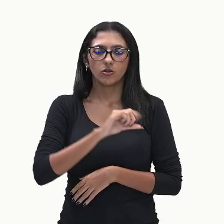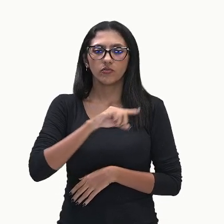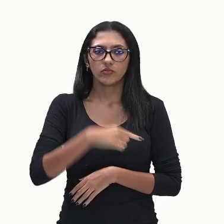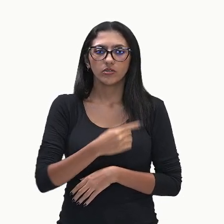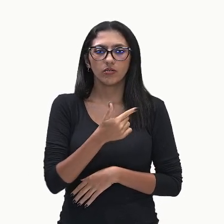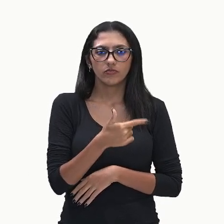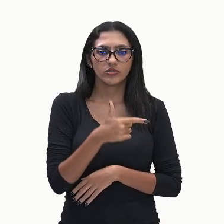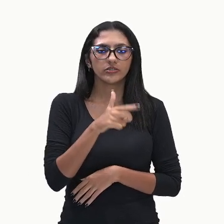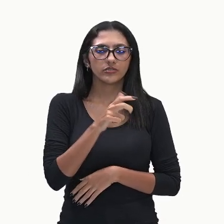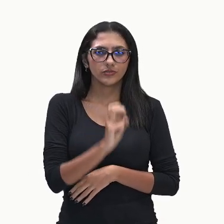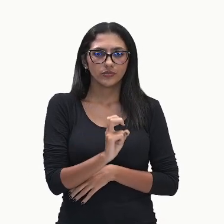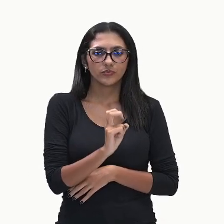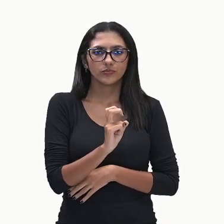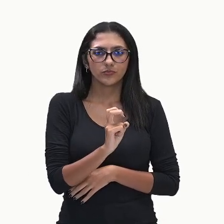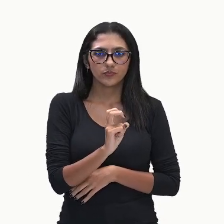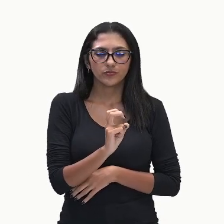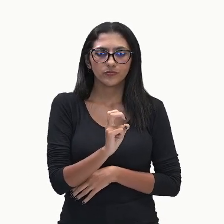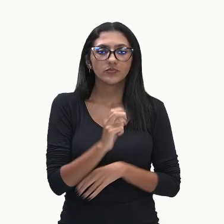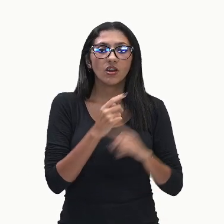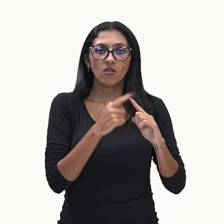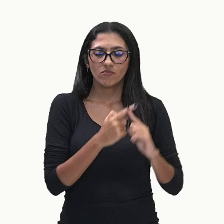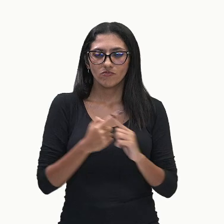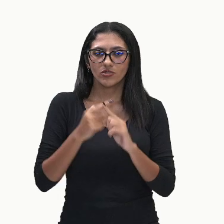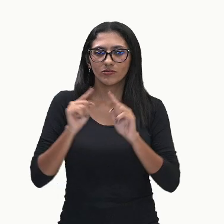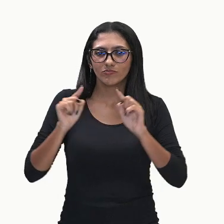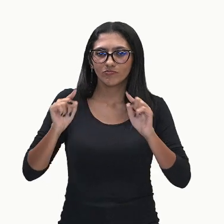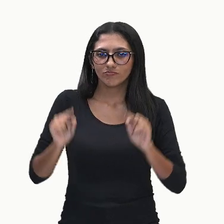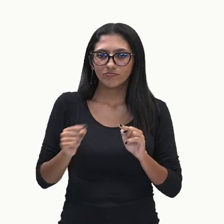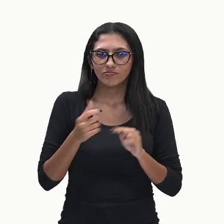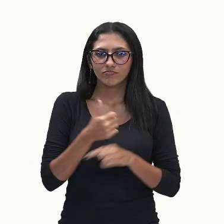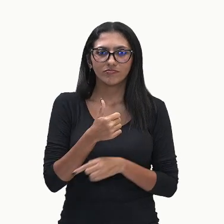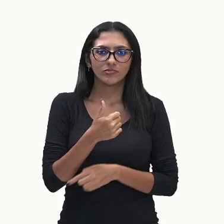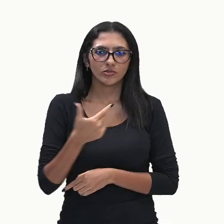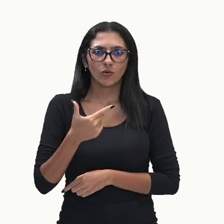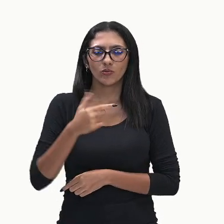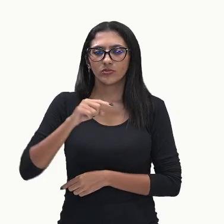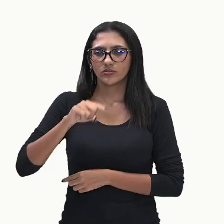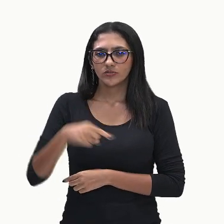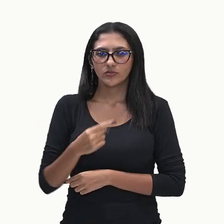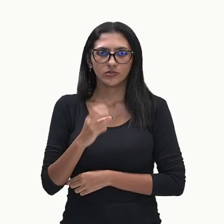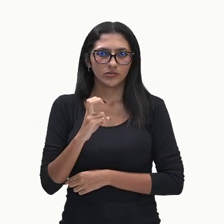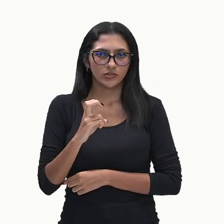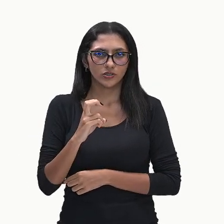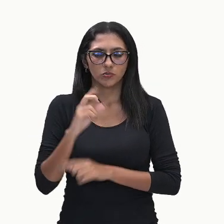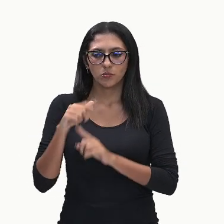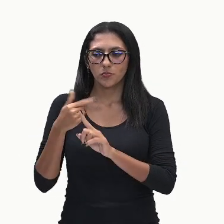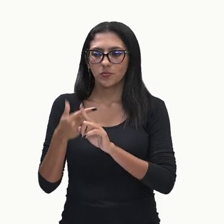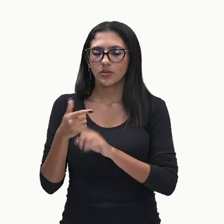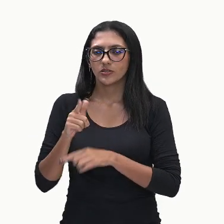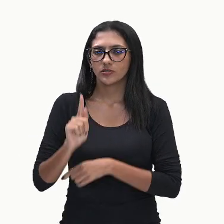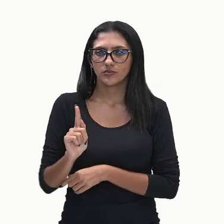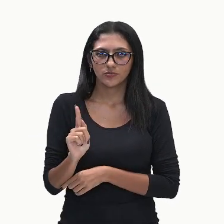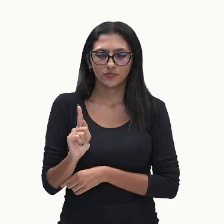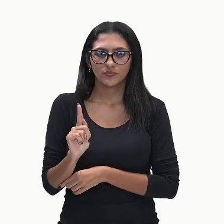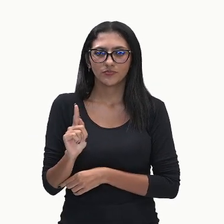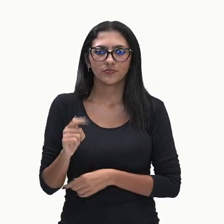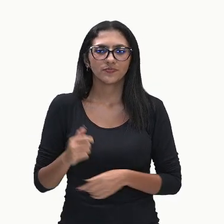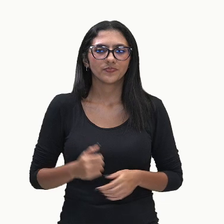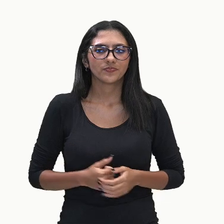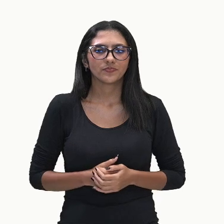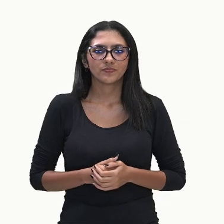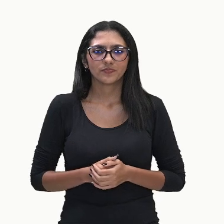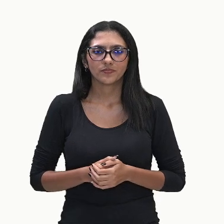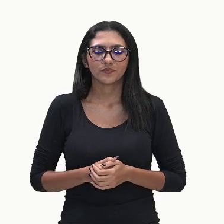39,25, tá bom? E isso vai multiplicar por 12,5 mais G, beleza? E aí você